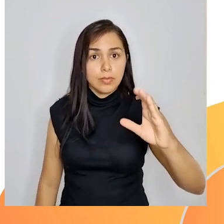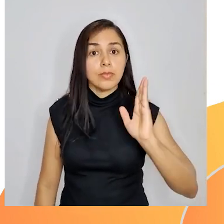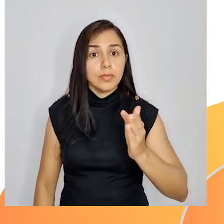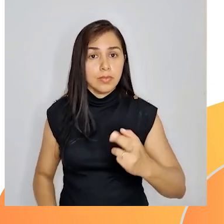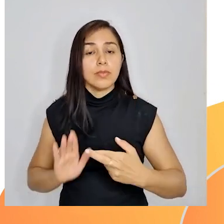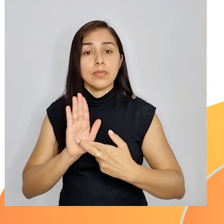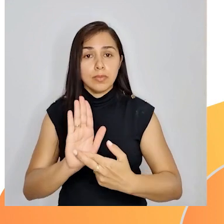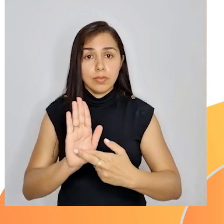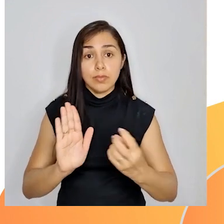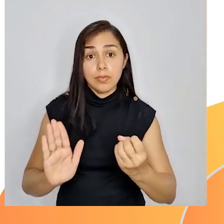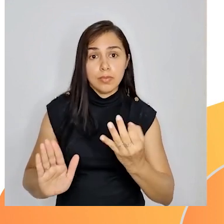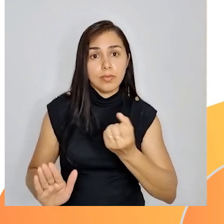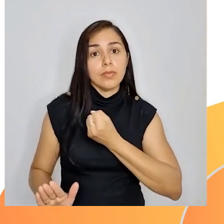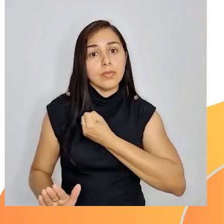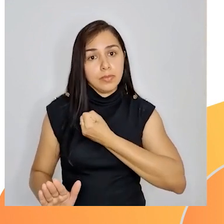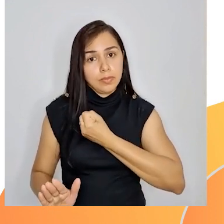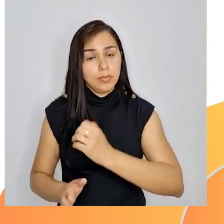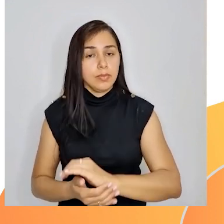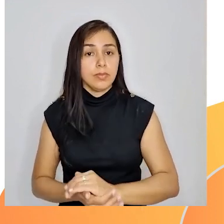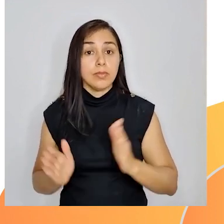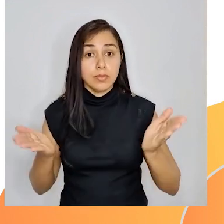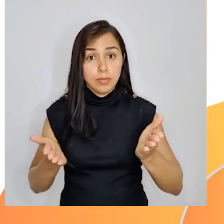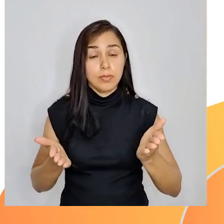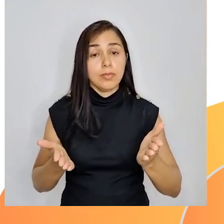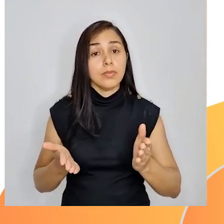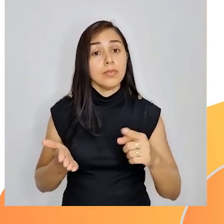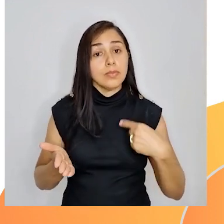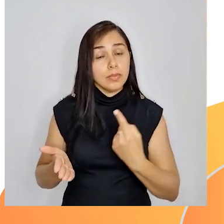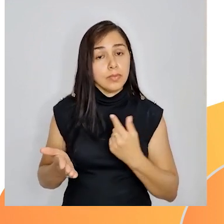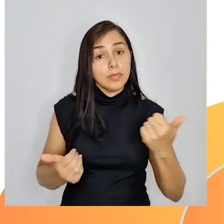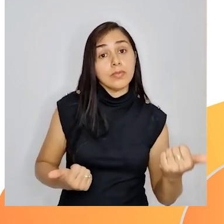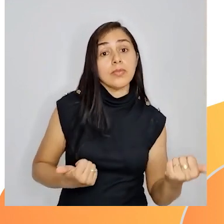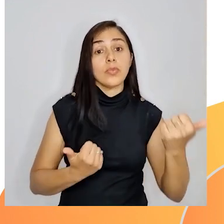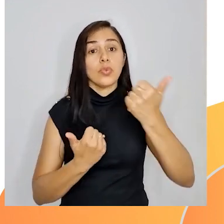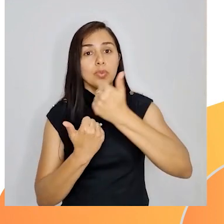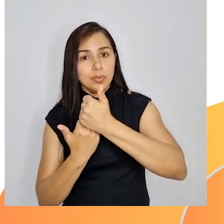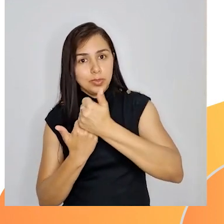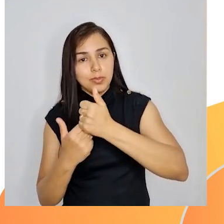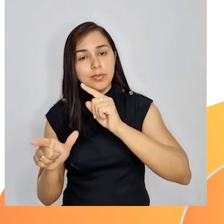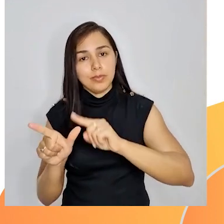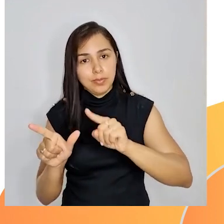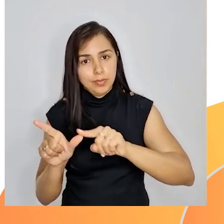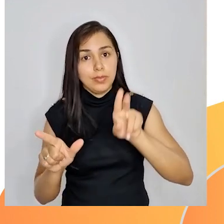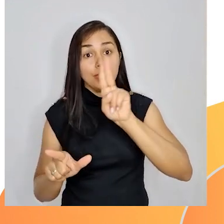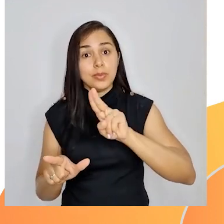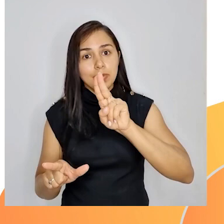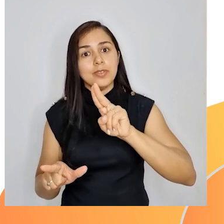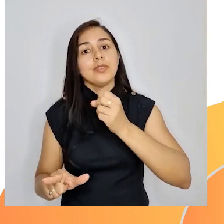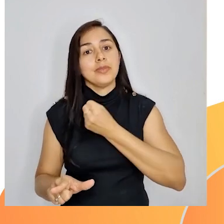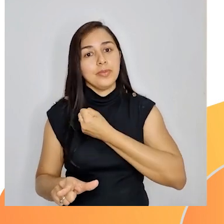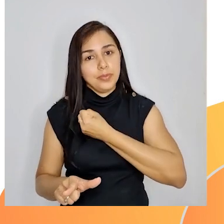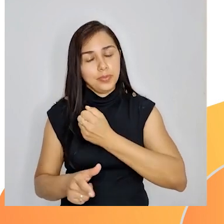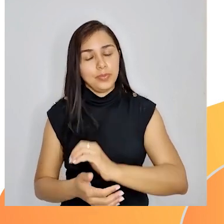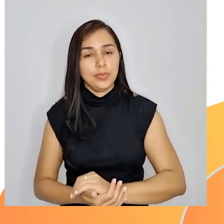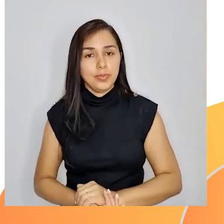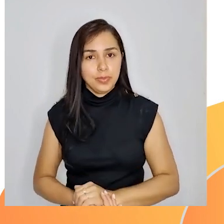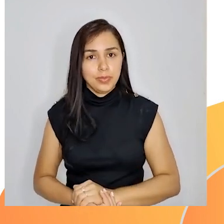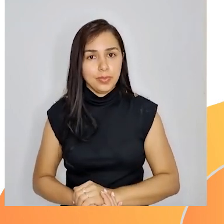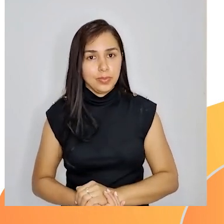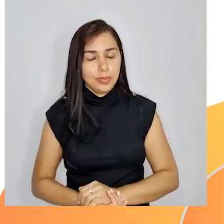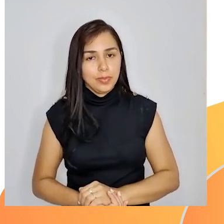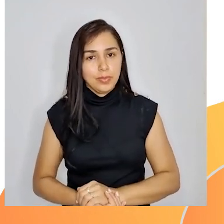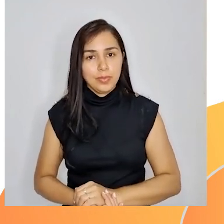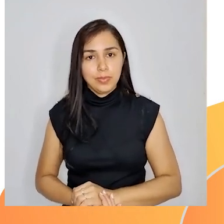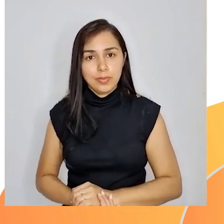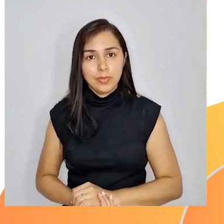e vamos substituir essas informações nessa primeira equação que a gente montou do ABC igual a